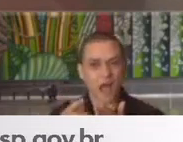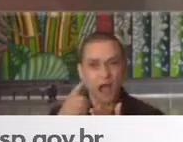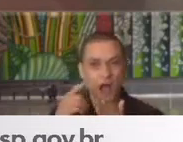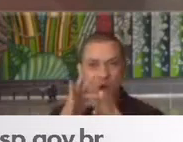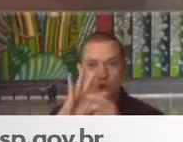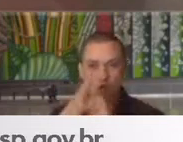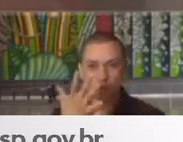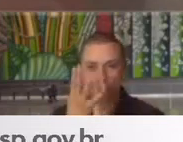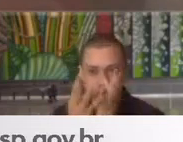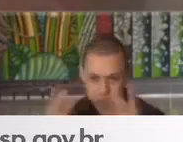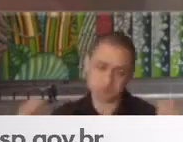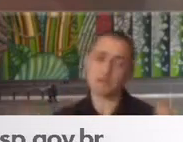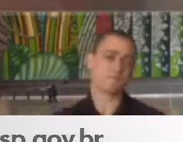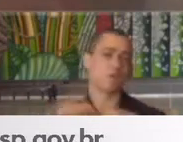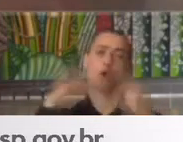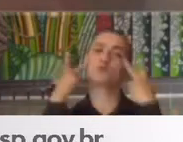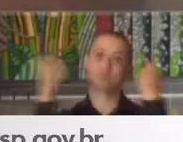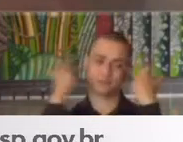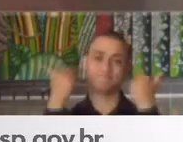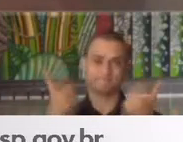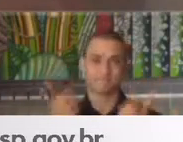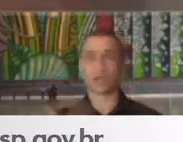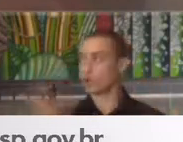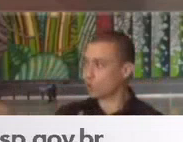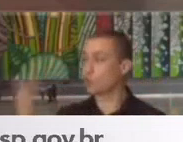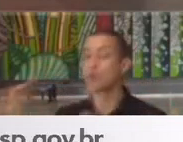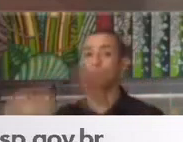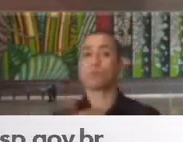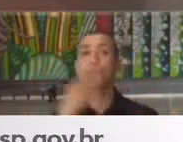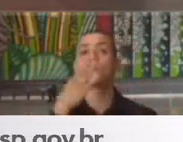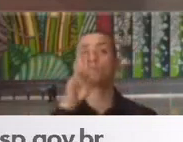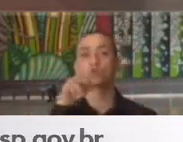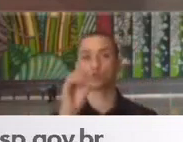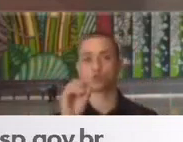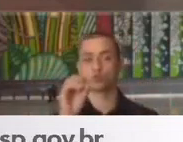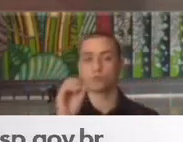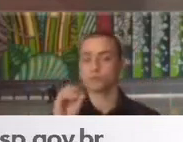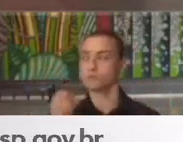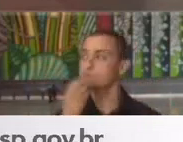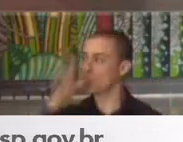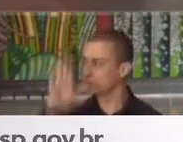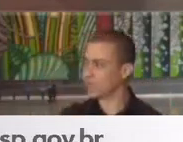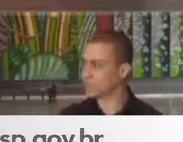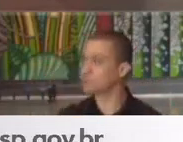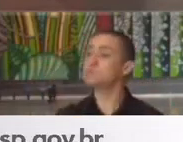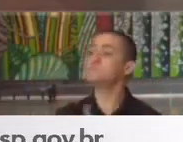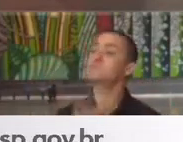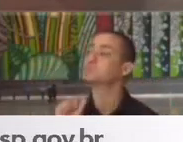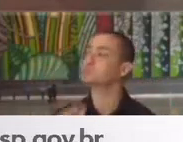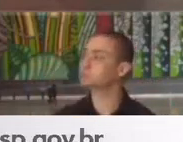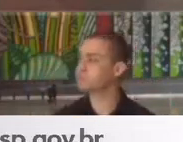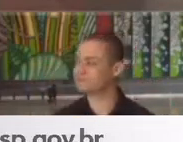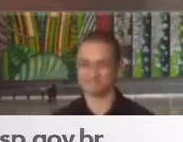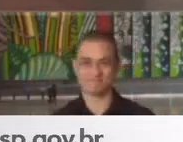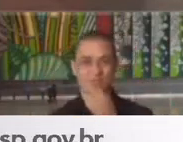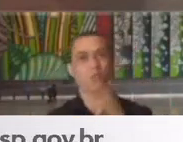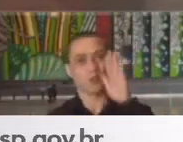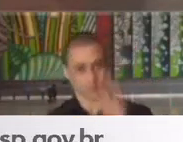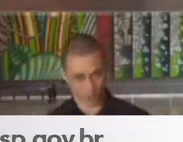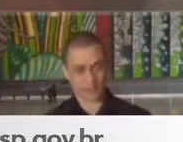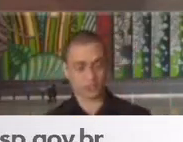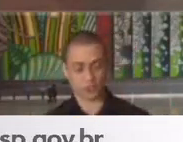do coronavírus. Com a palavra o jornalista Bruno Ribeiro, do Estado de São Paulo. Bruno, boa tarde. Sua pergunta, por favor. Boa tarde a